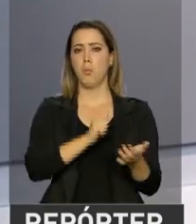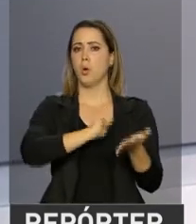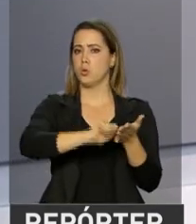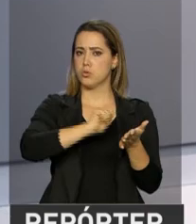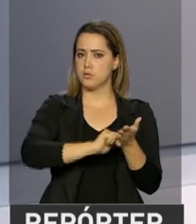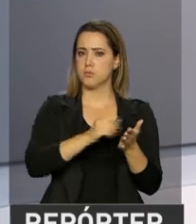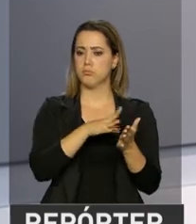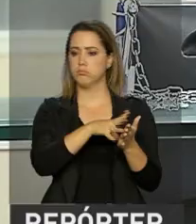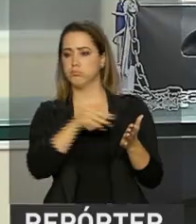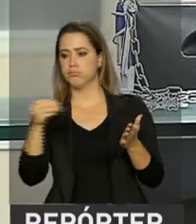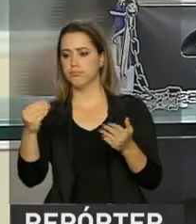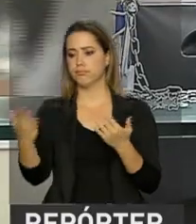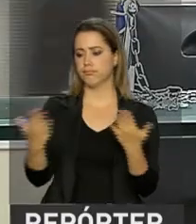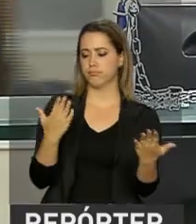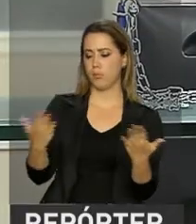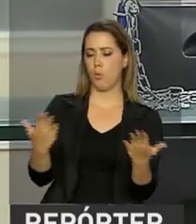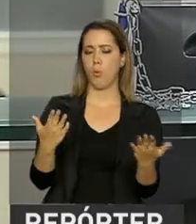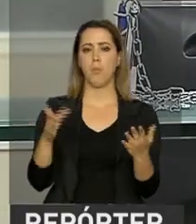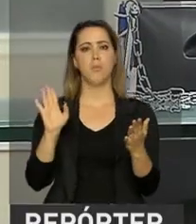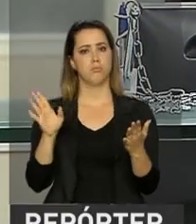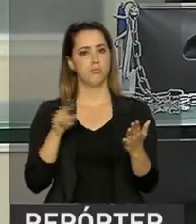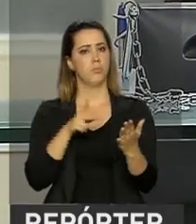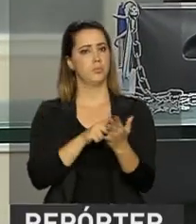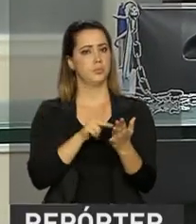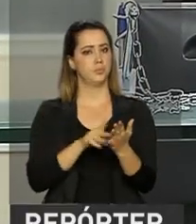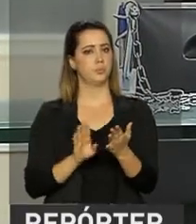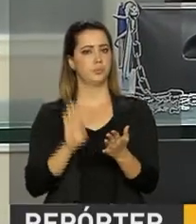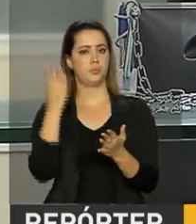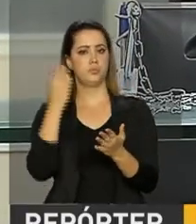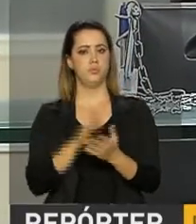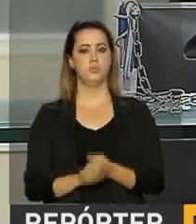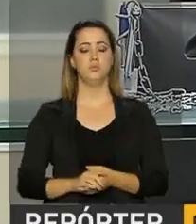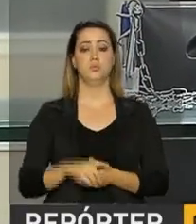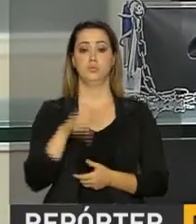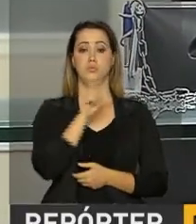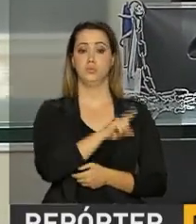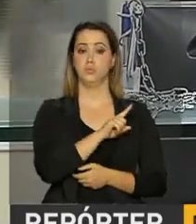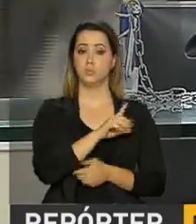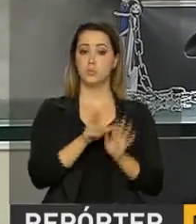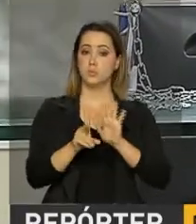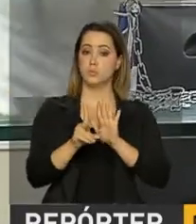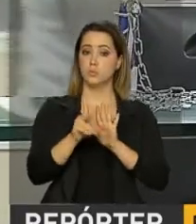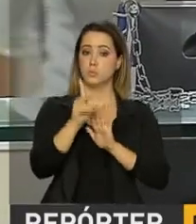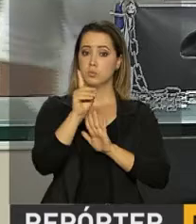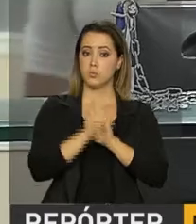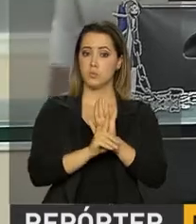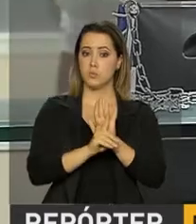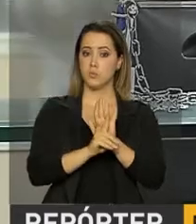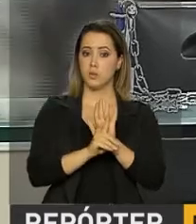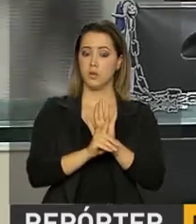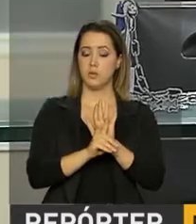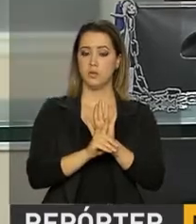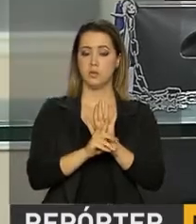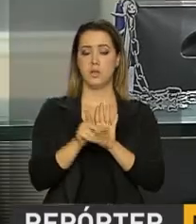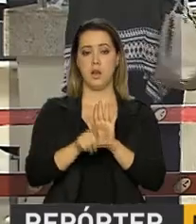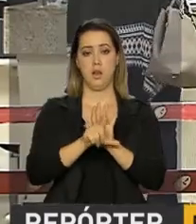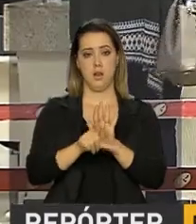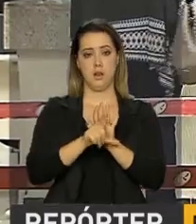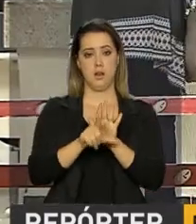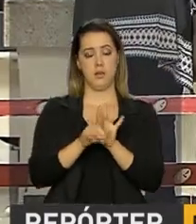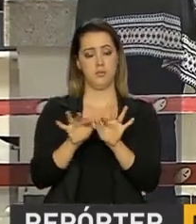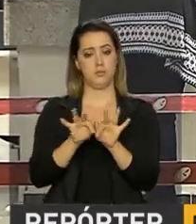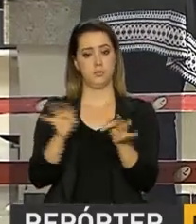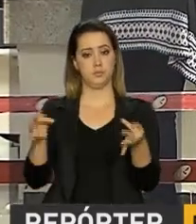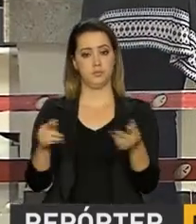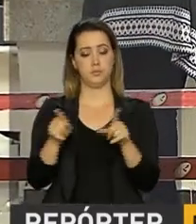assinaturas da cidadania como está sendo chamado pelo governo à nova